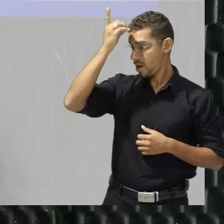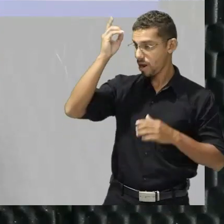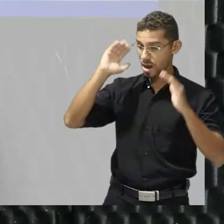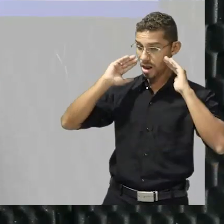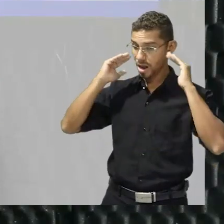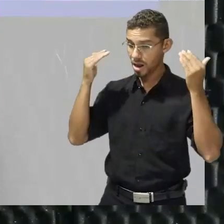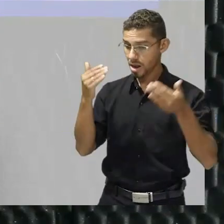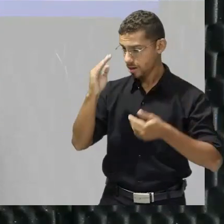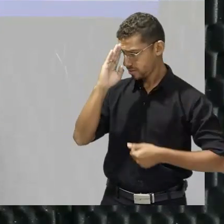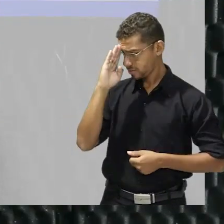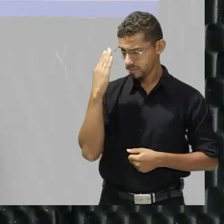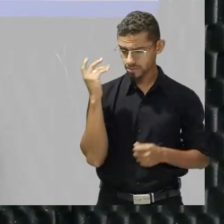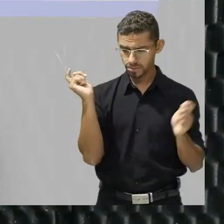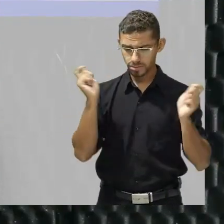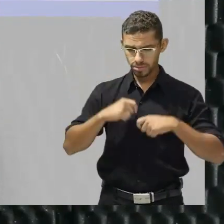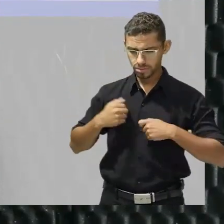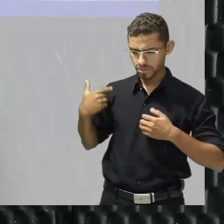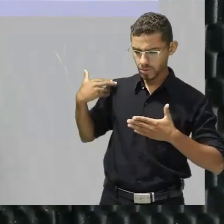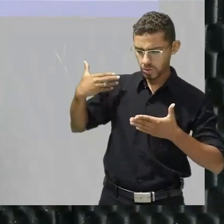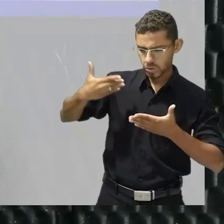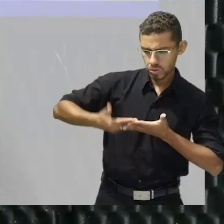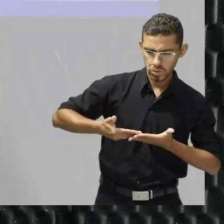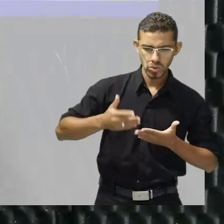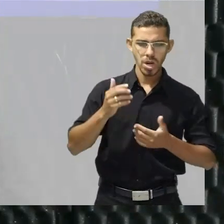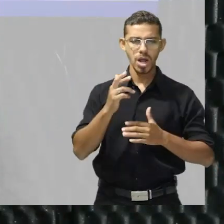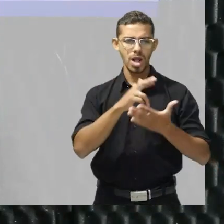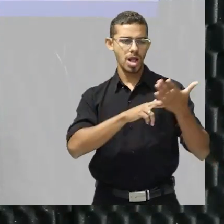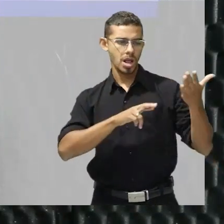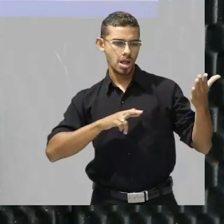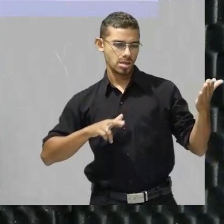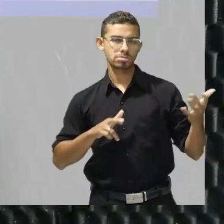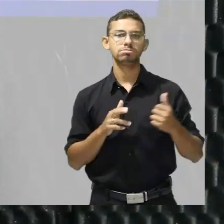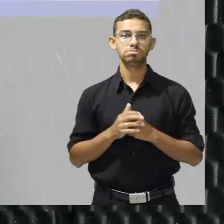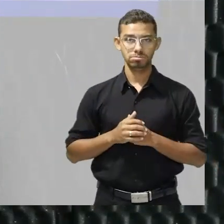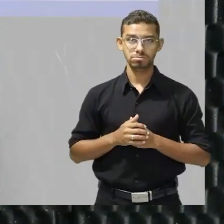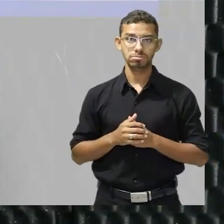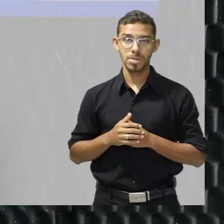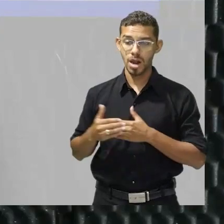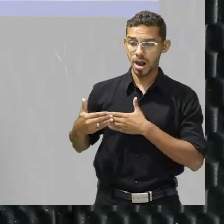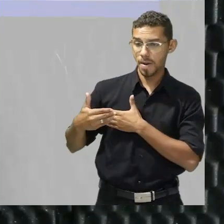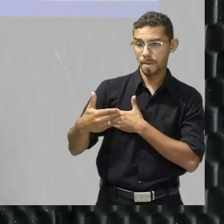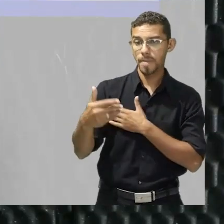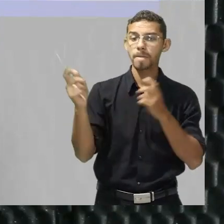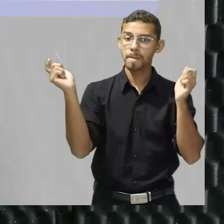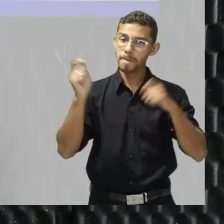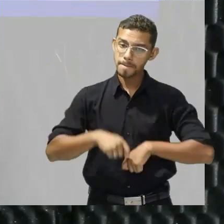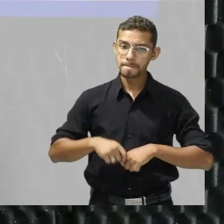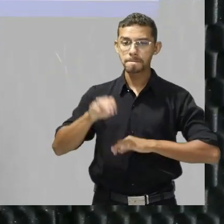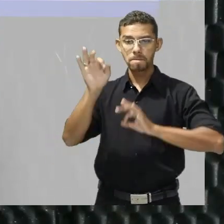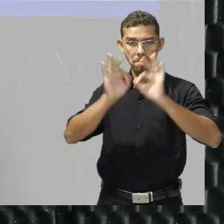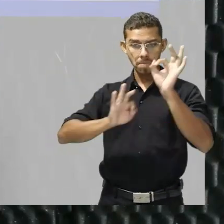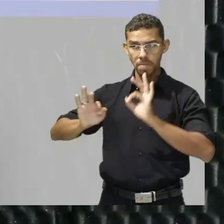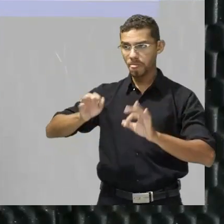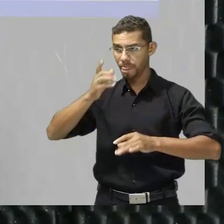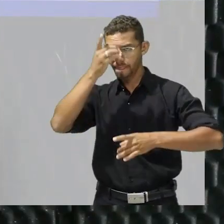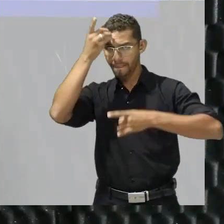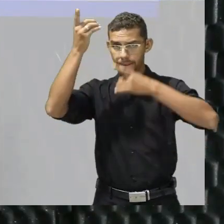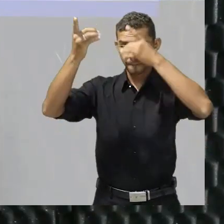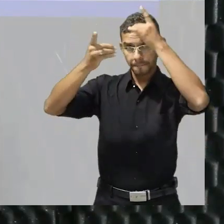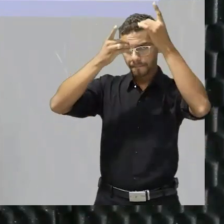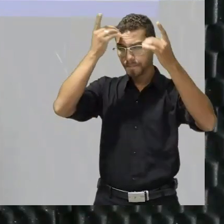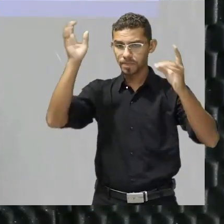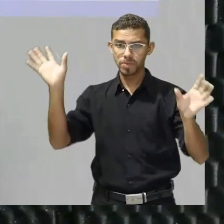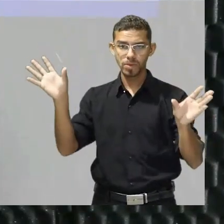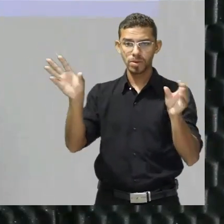pretende defender ao longo da redação é a partir dela que você vai formular as ideias que vai